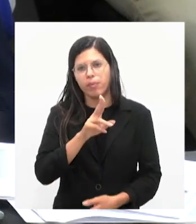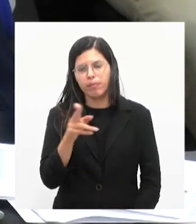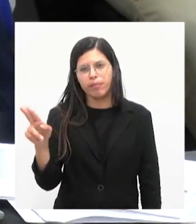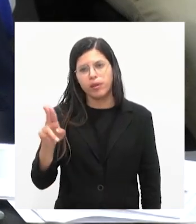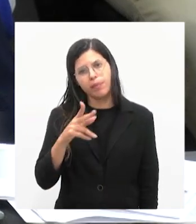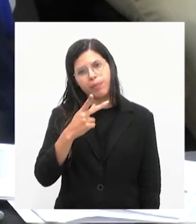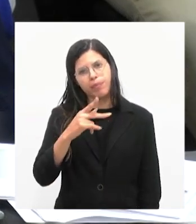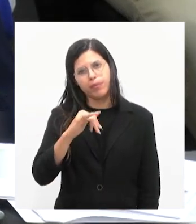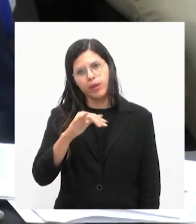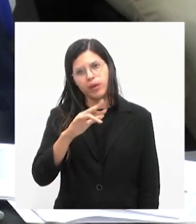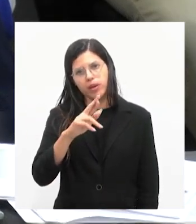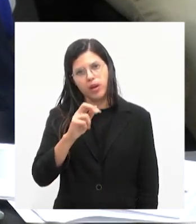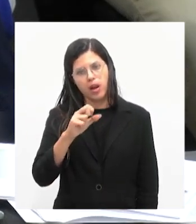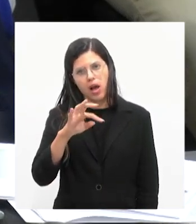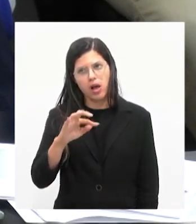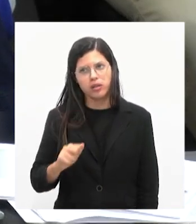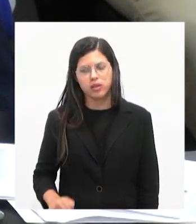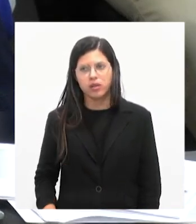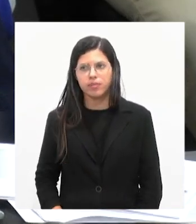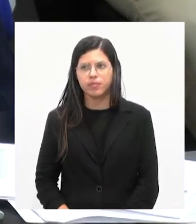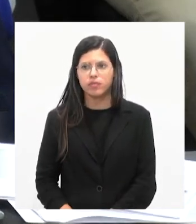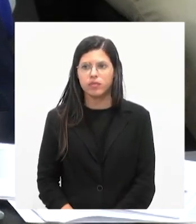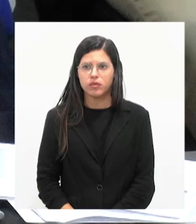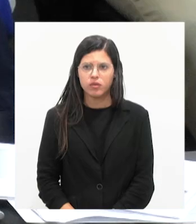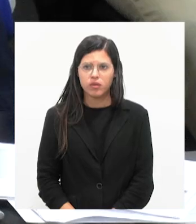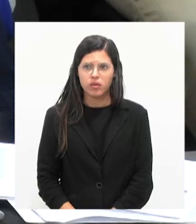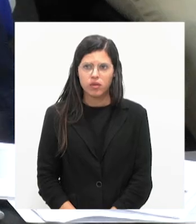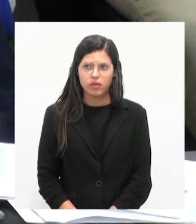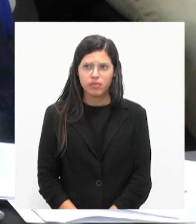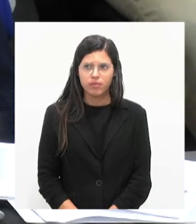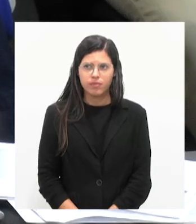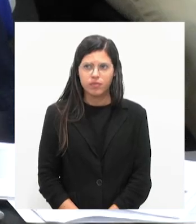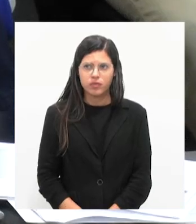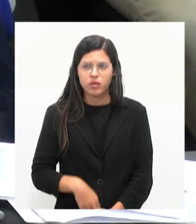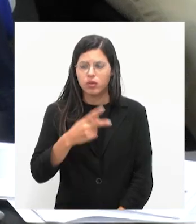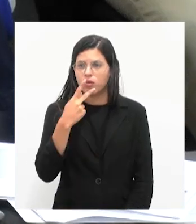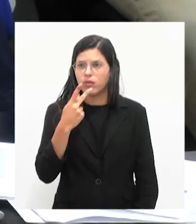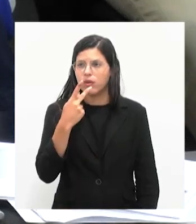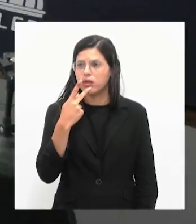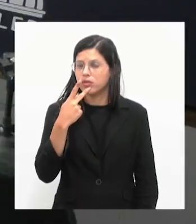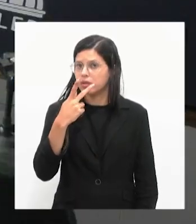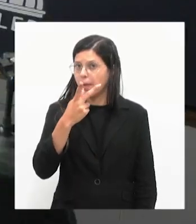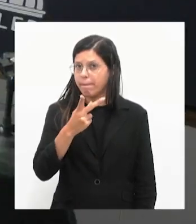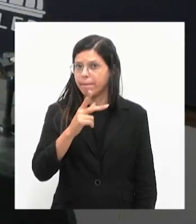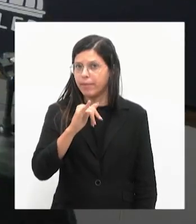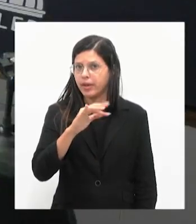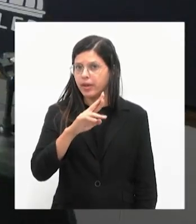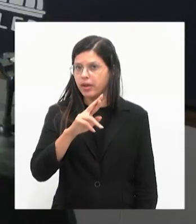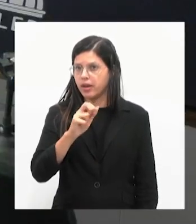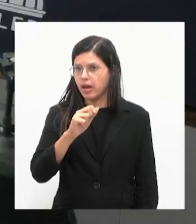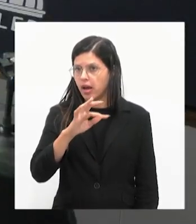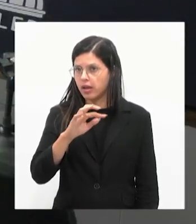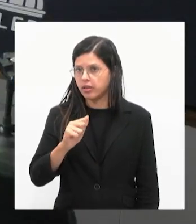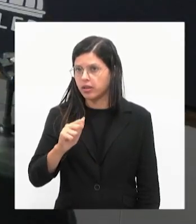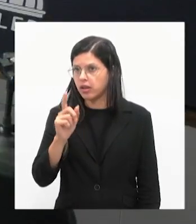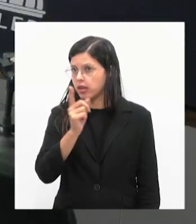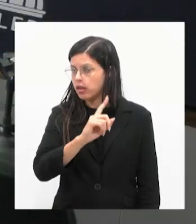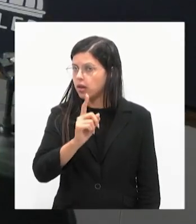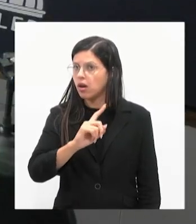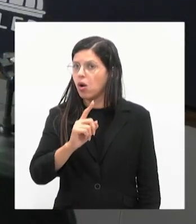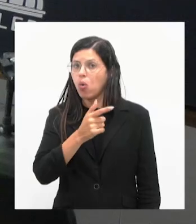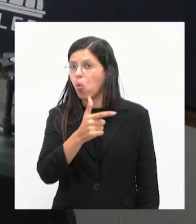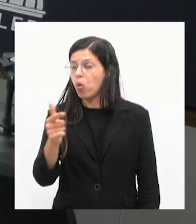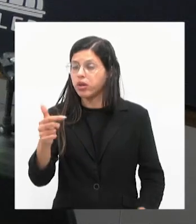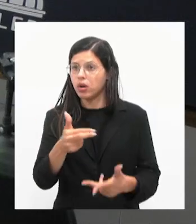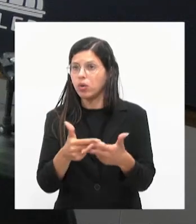Lagos. Estou falando aquelas que nem as empresas de ônibus. Não estou falando das piratas, não. Isso é outra coisa, outra